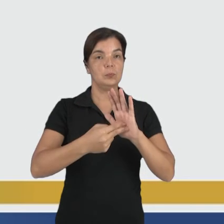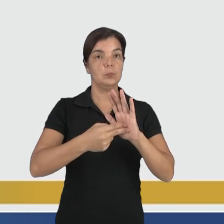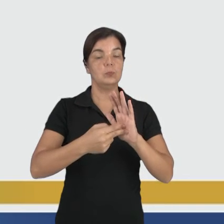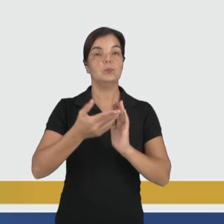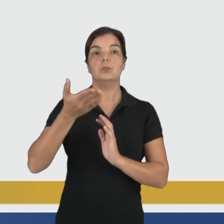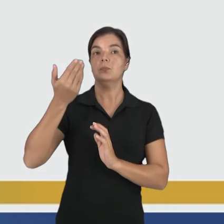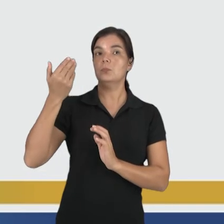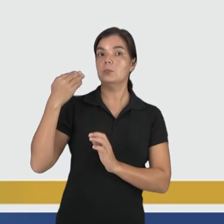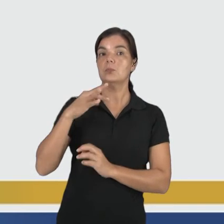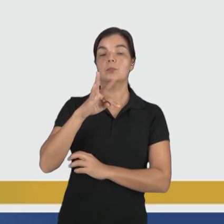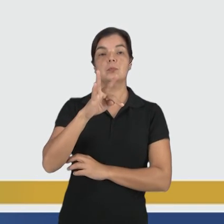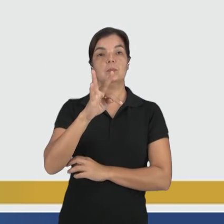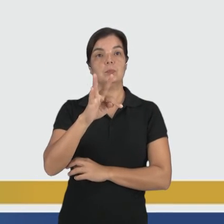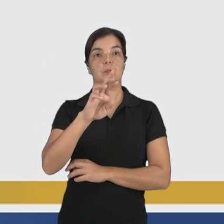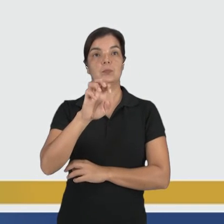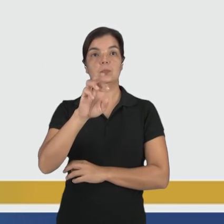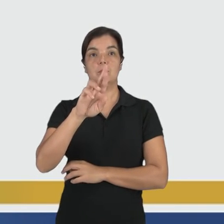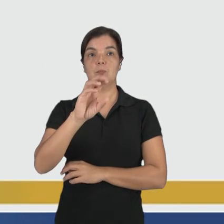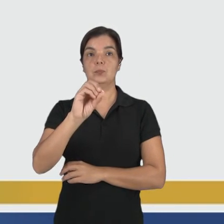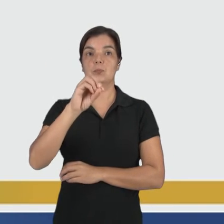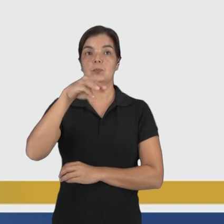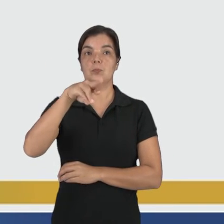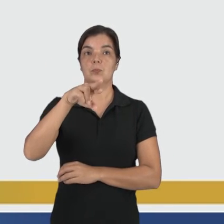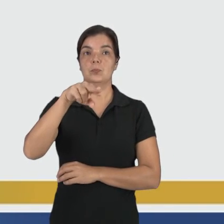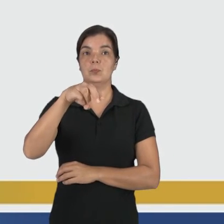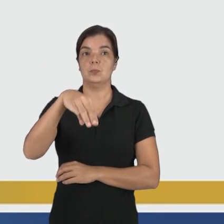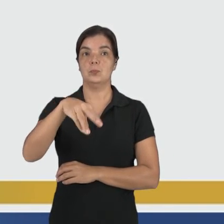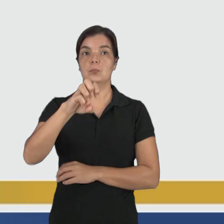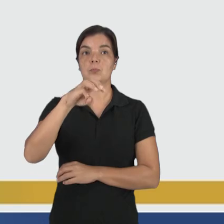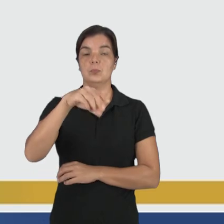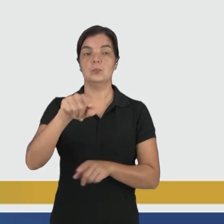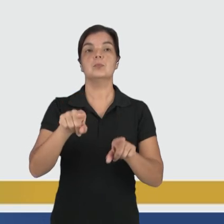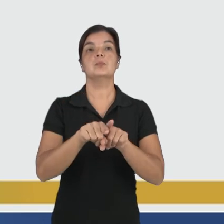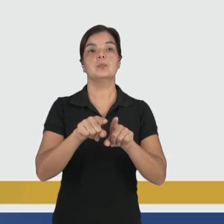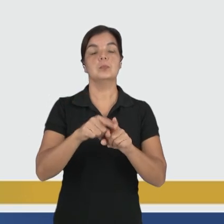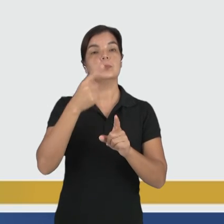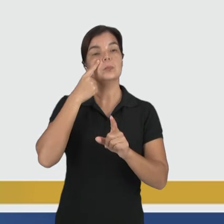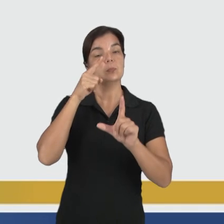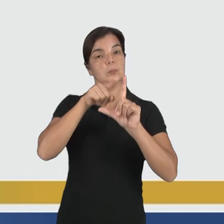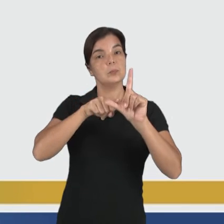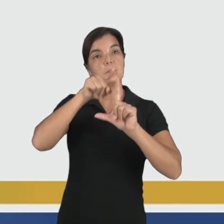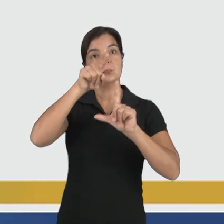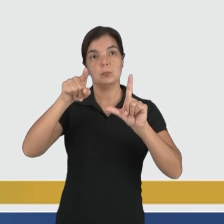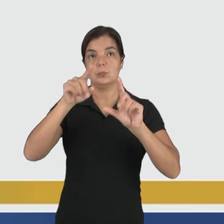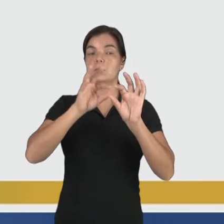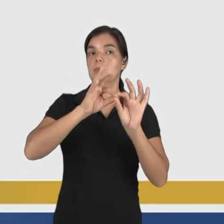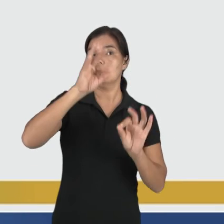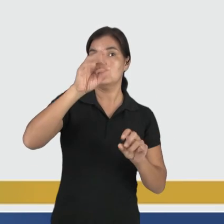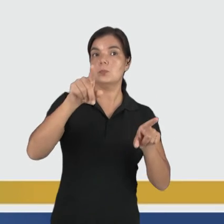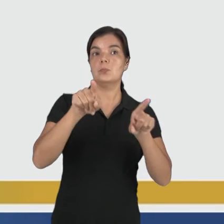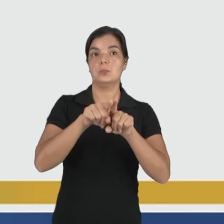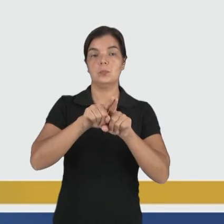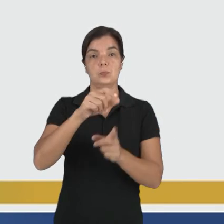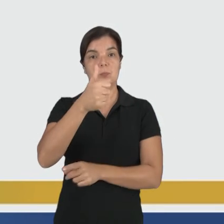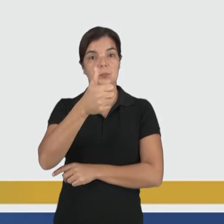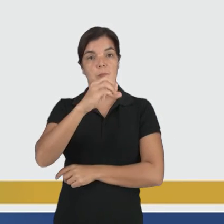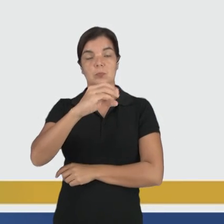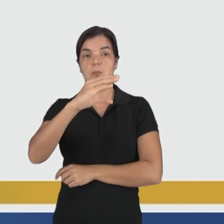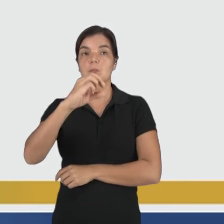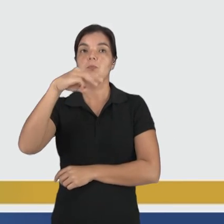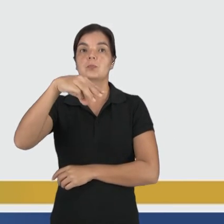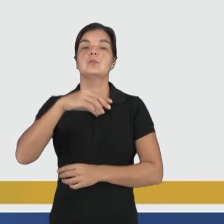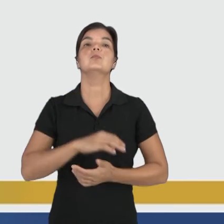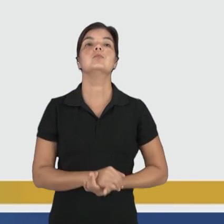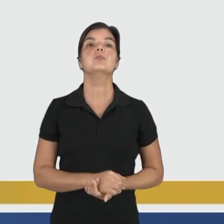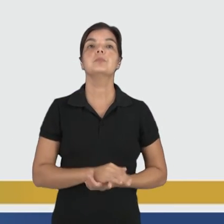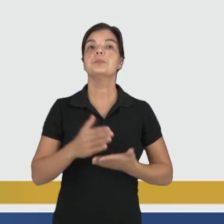Pitágoras, tá? Nesse caso, basta substituir o raio e a altura, e aí nós temos como geratriz 10 centímetros.